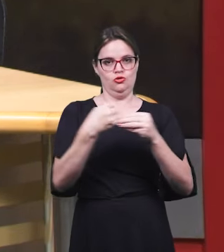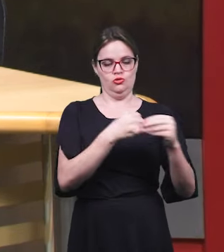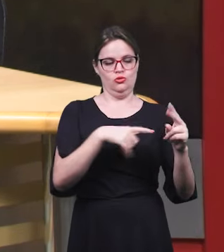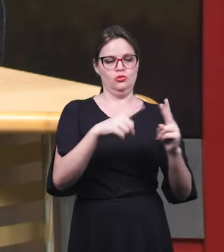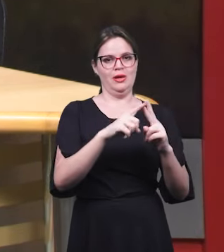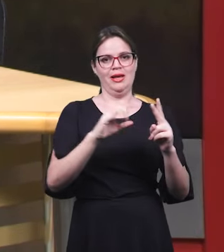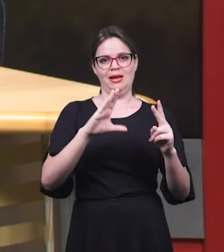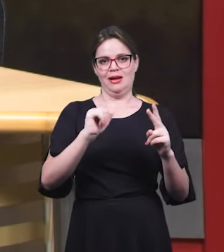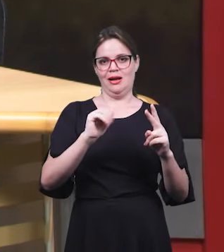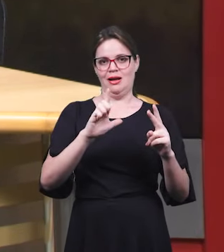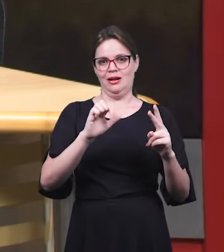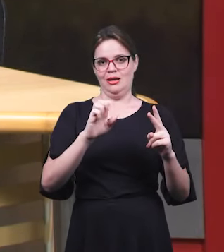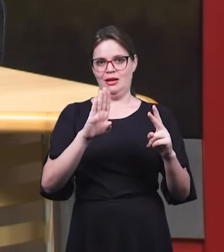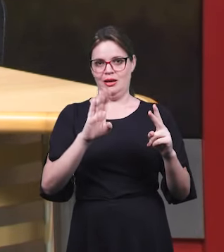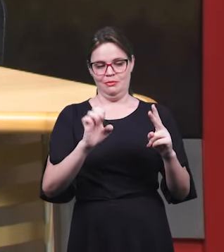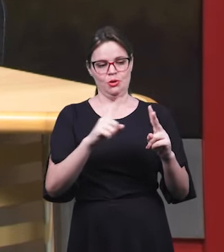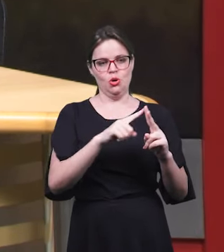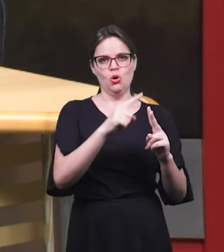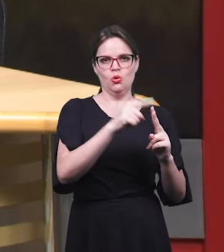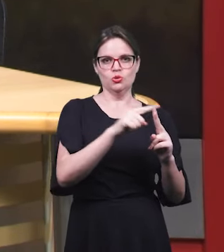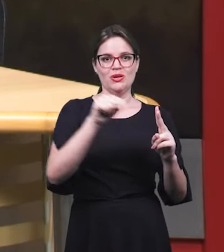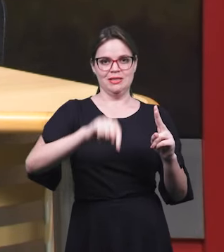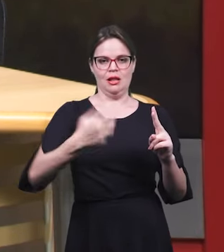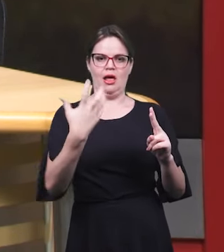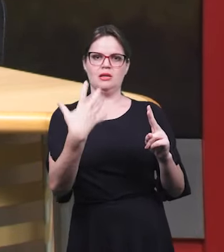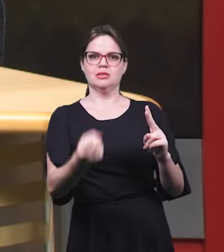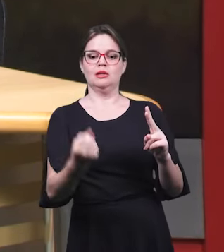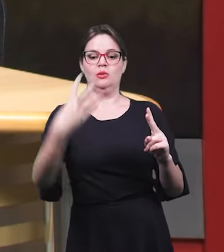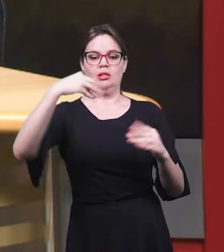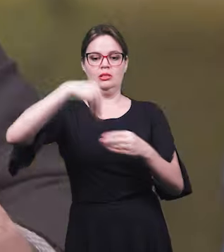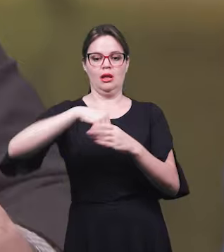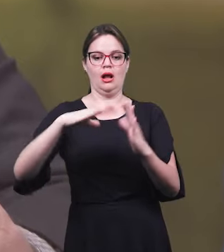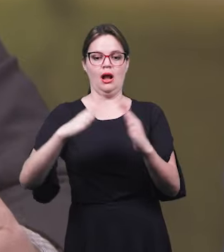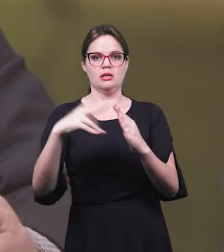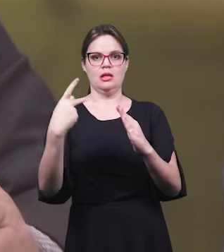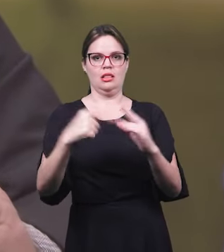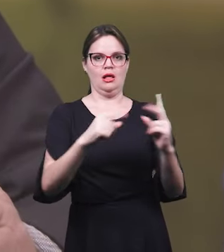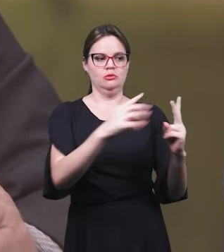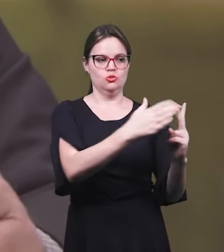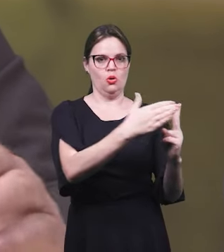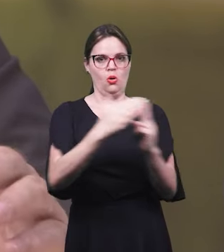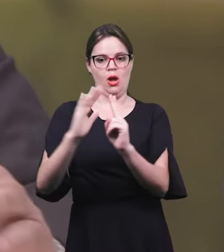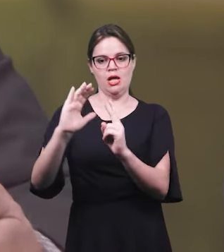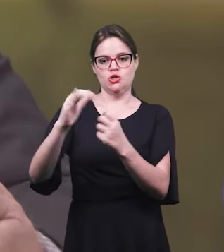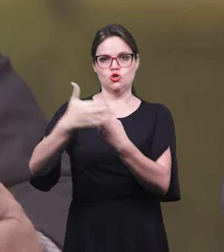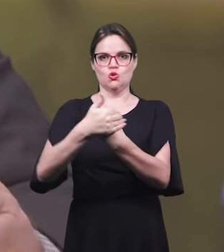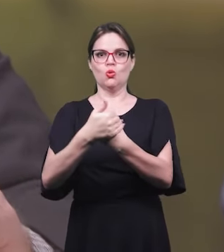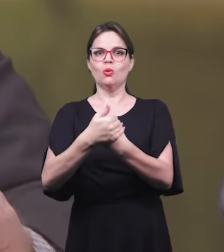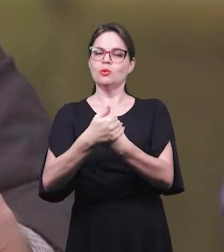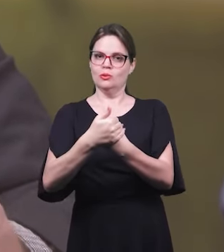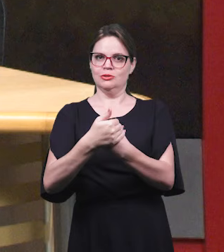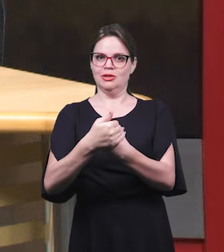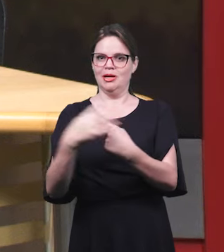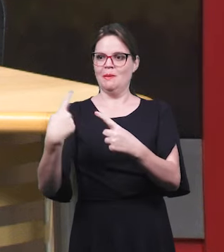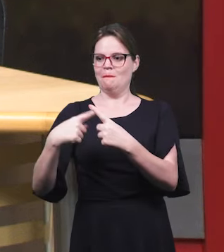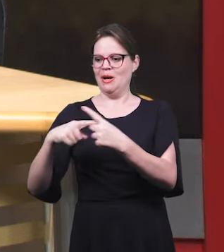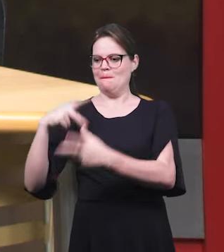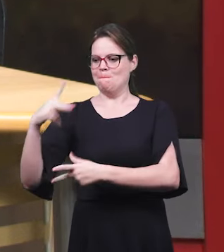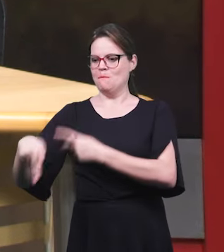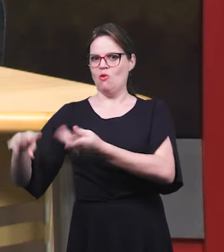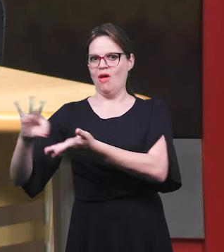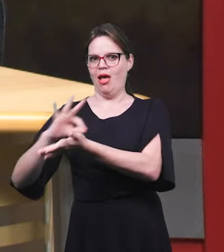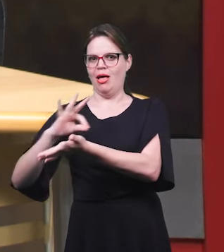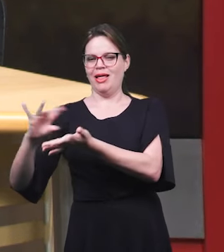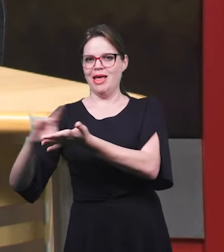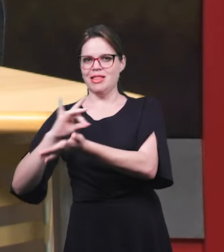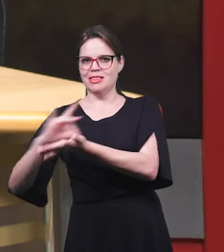o próprio Fernando falou aqui há pouco, ela recebeu os espias entendendo que Deus estava à frente de tudo. Recebe em sua casa. Sua casa. Não foi